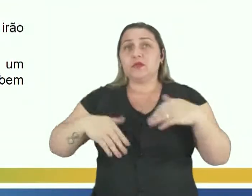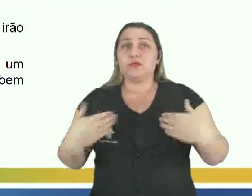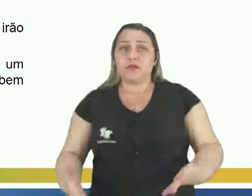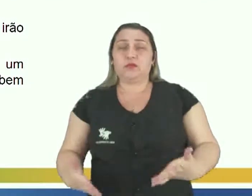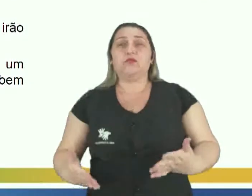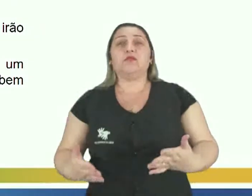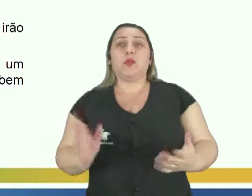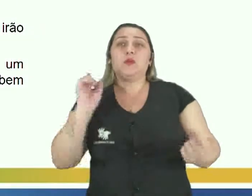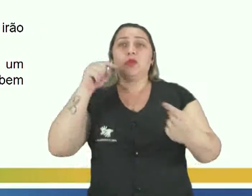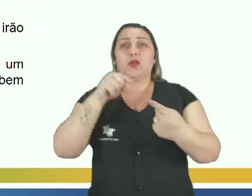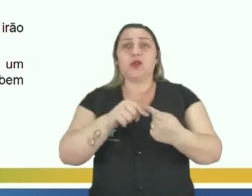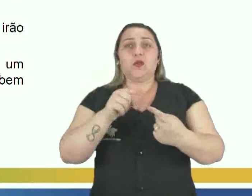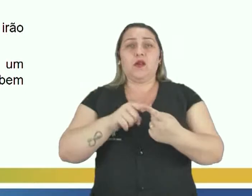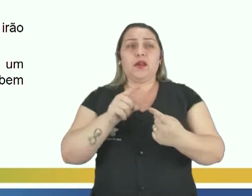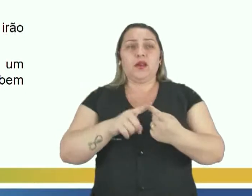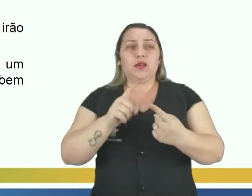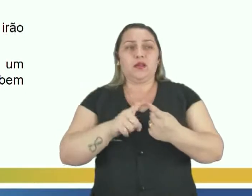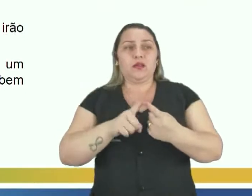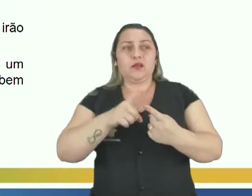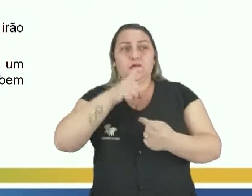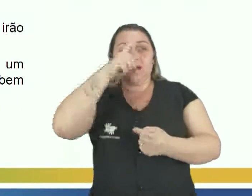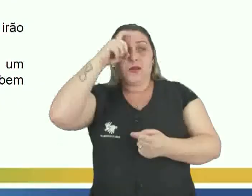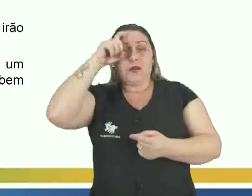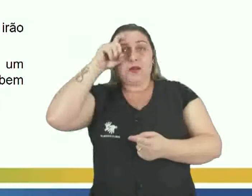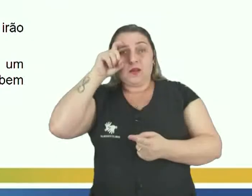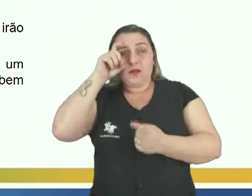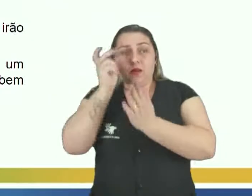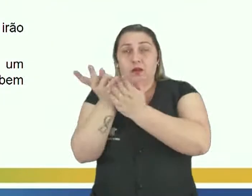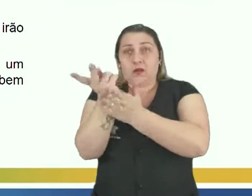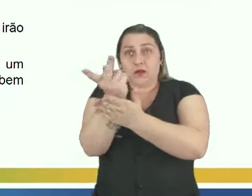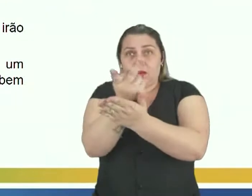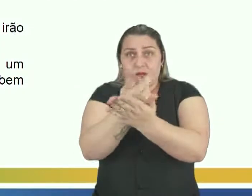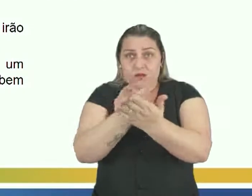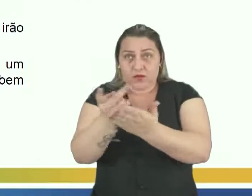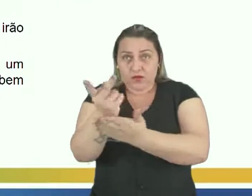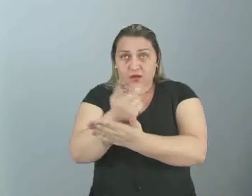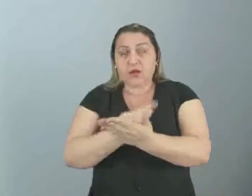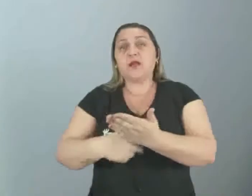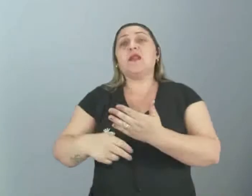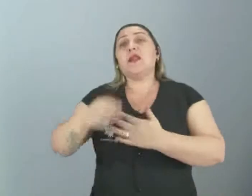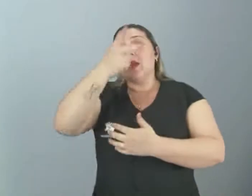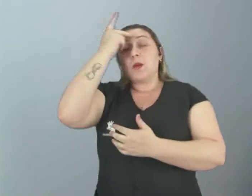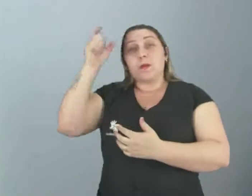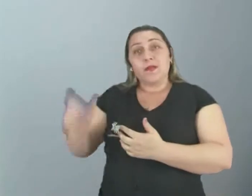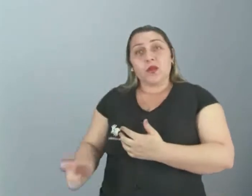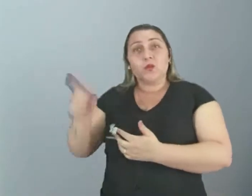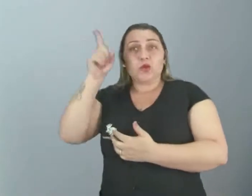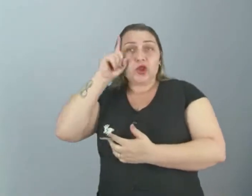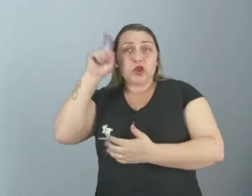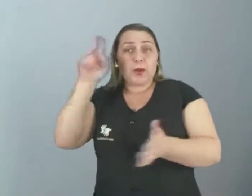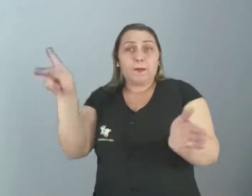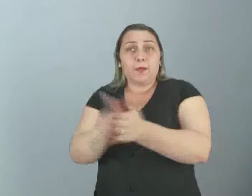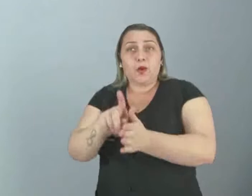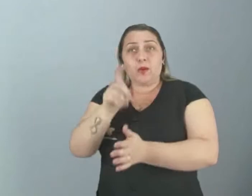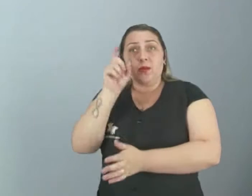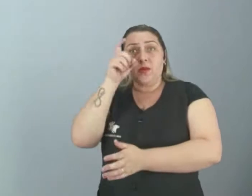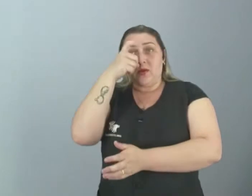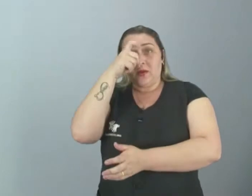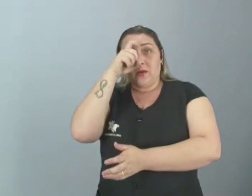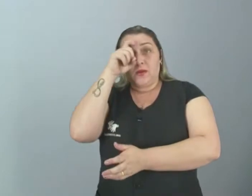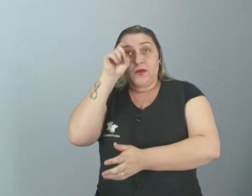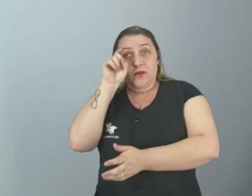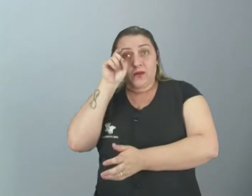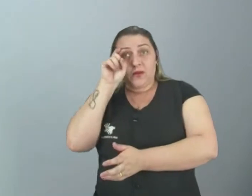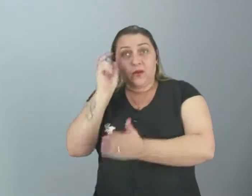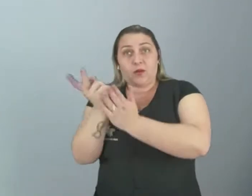a intenção do Maurício de Souza, no início, quando fez a Turma da Mônica, eram personagens do cotidiano dele. Vocês sabiam dessa